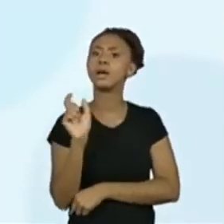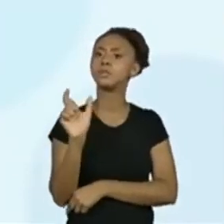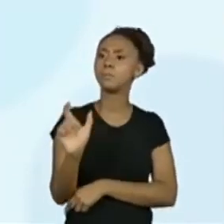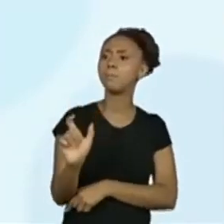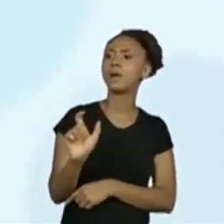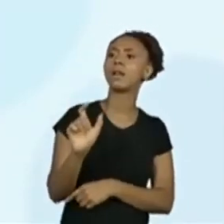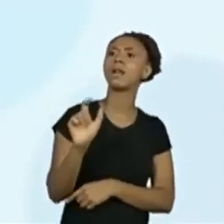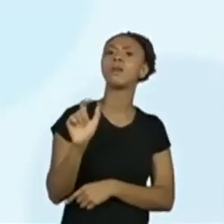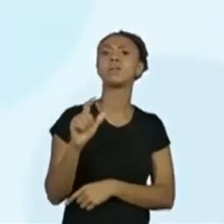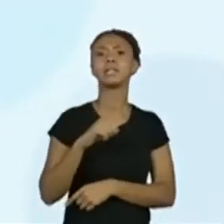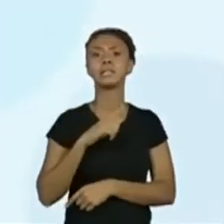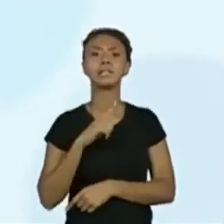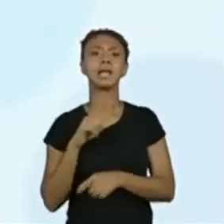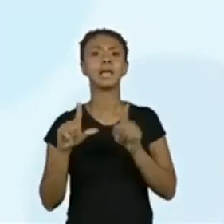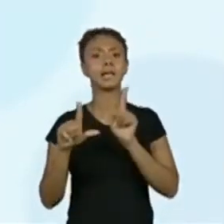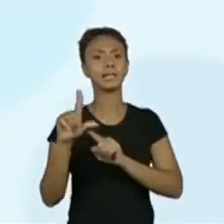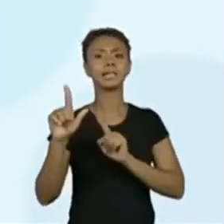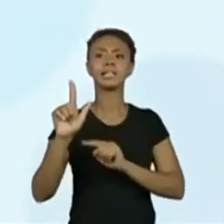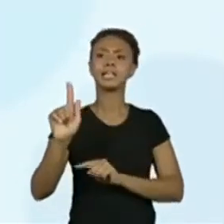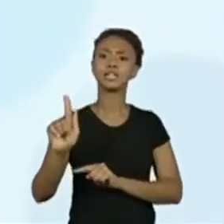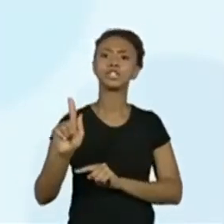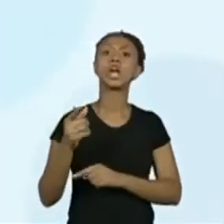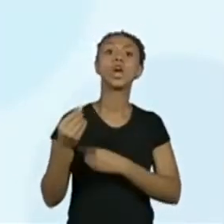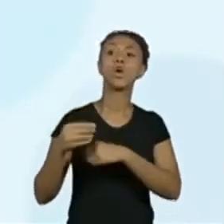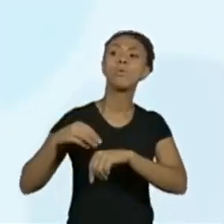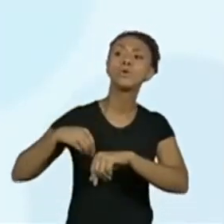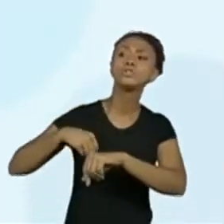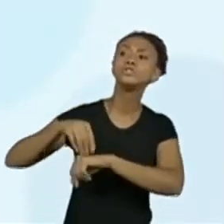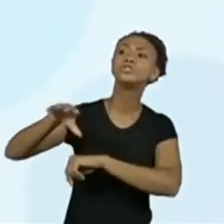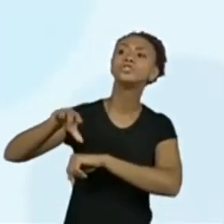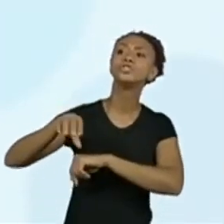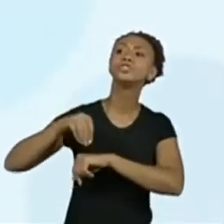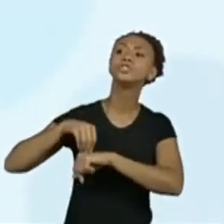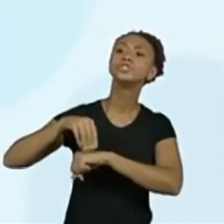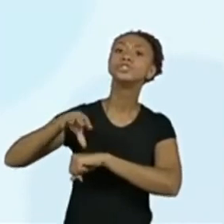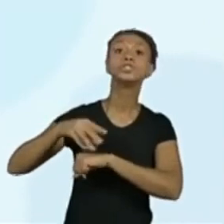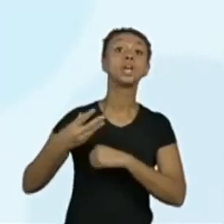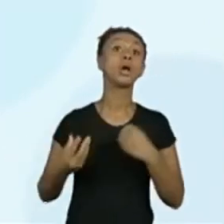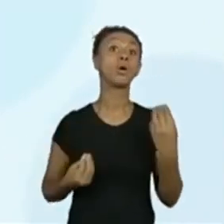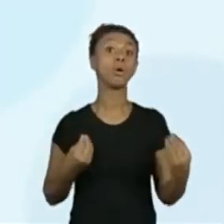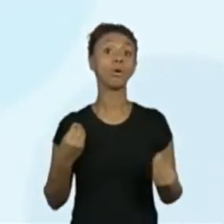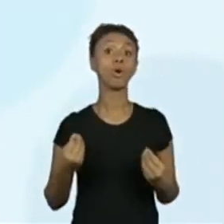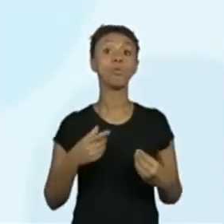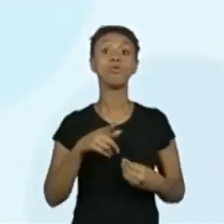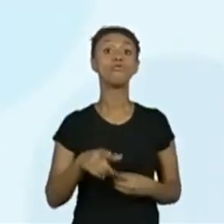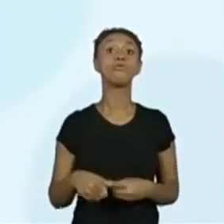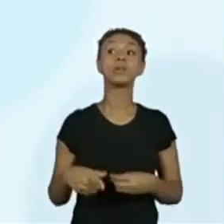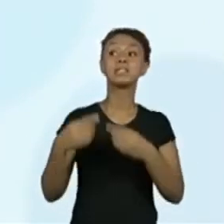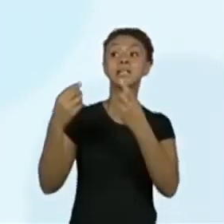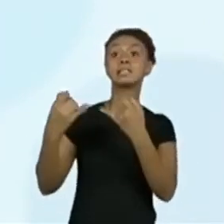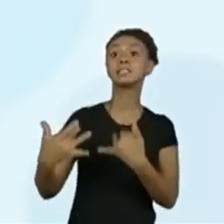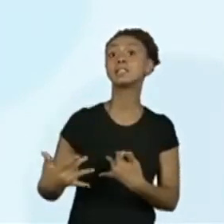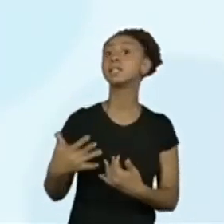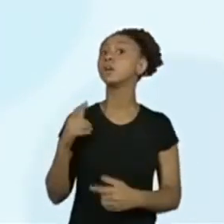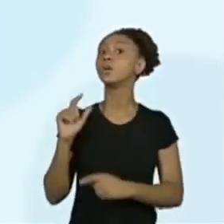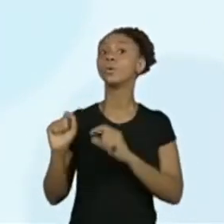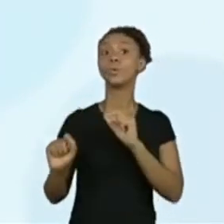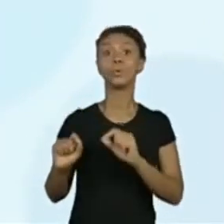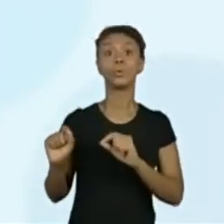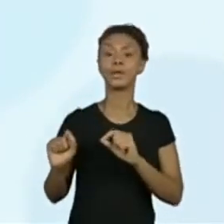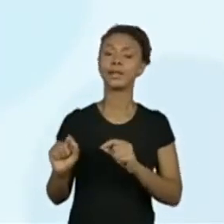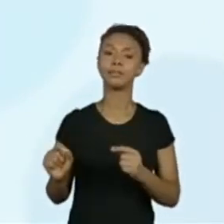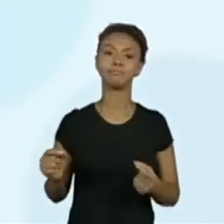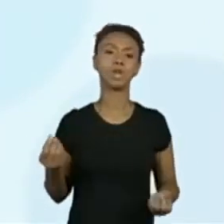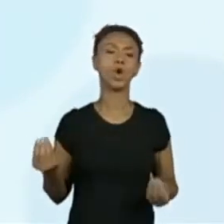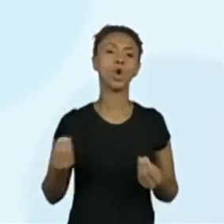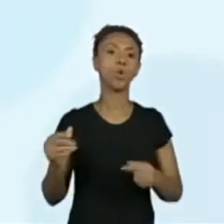G, que dica boa você daria para este amigo? O que, que vocês escreveriam? Para as pessoas não, para ele